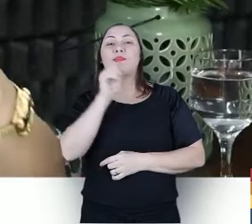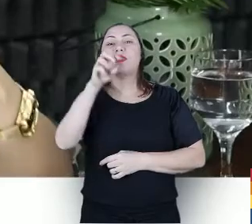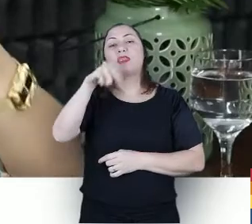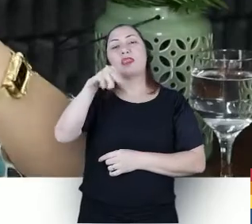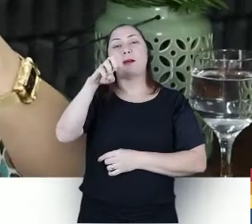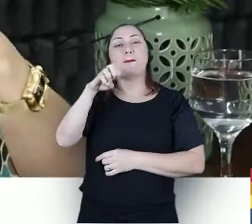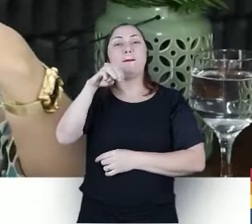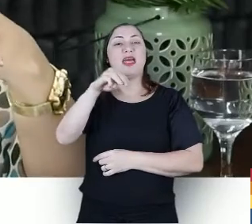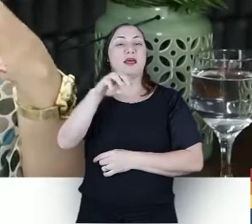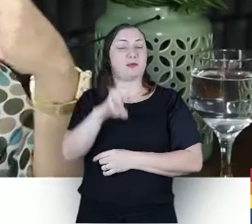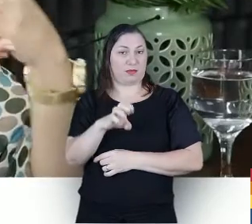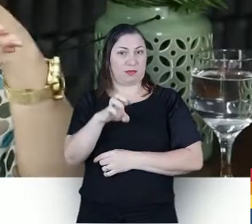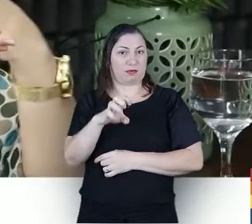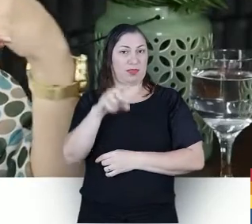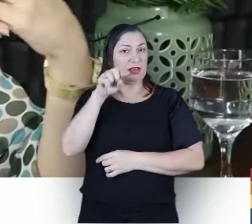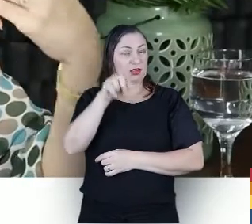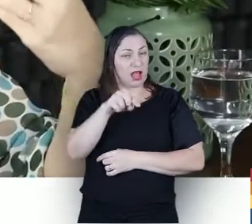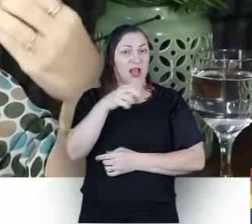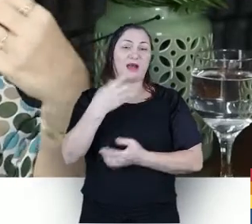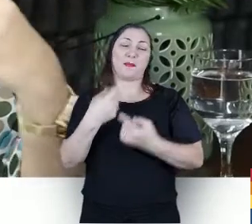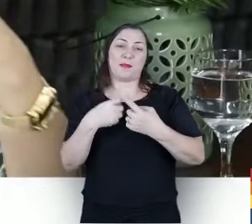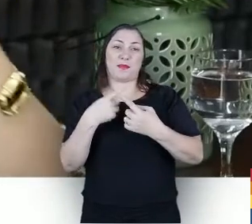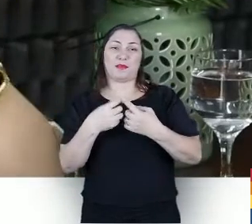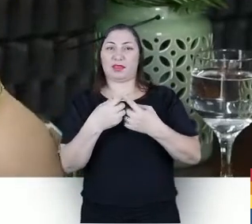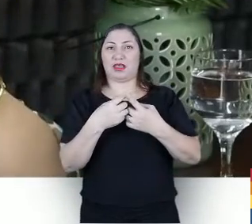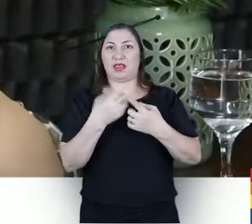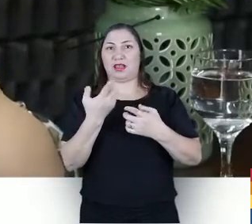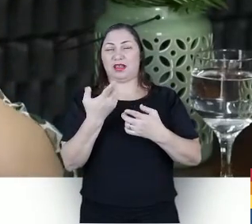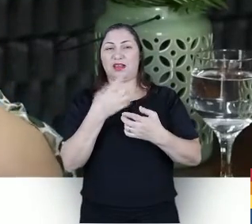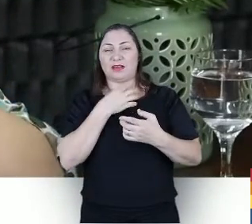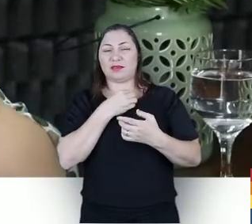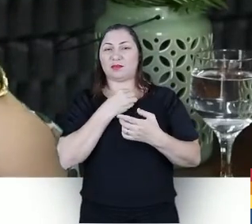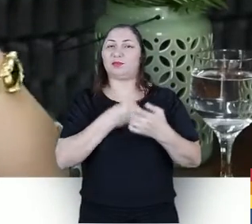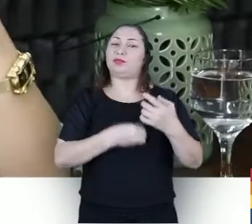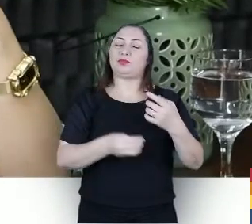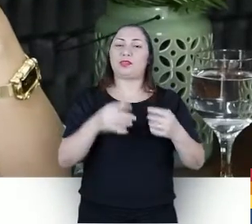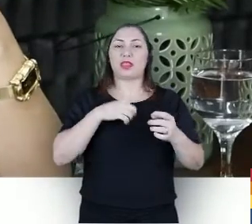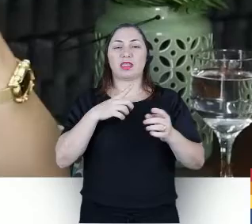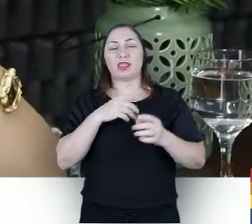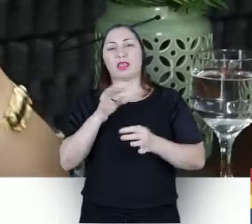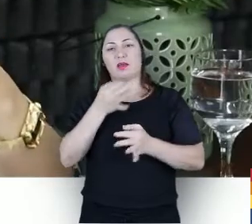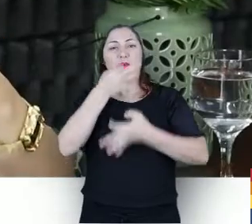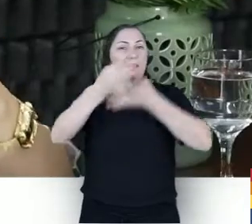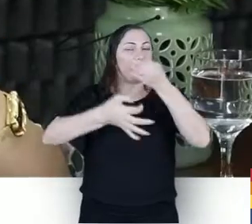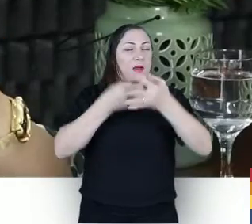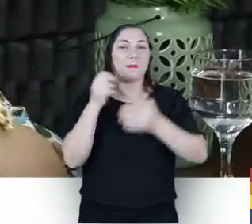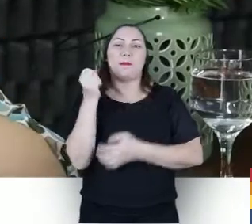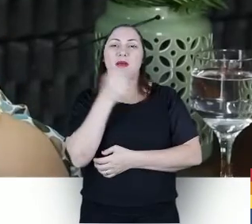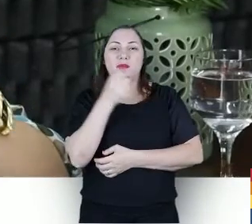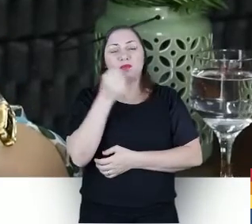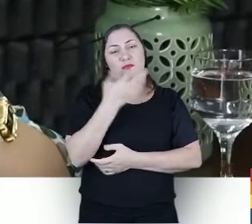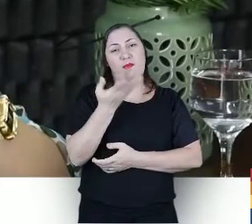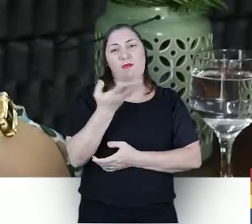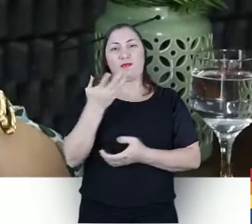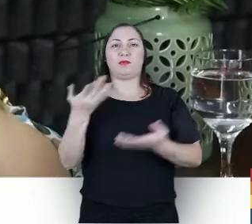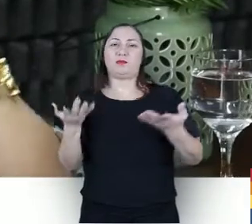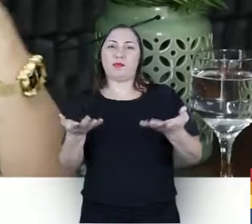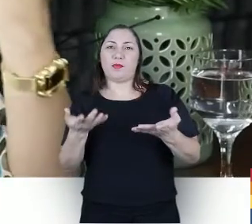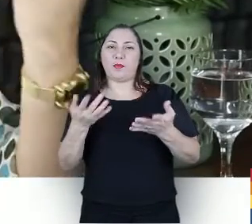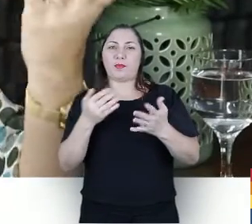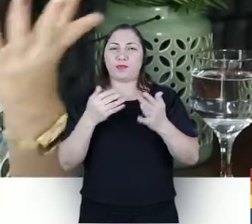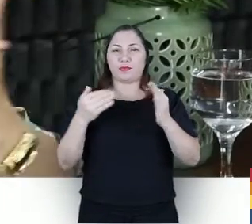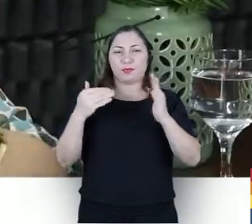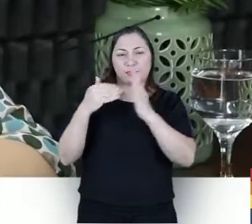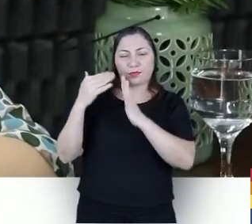da gramática, né, dos detalhes mínimos, mas que ele entenda que um meme está ali não à toa, né? Ele foi